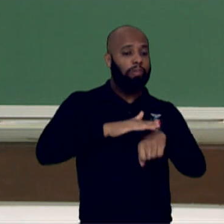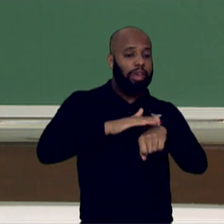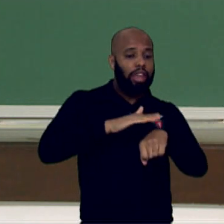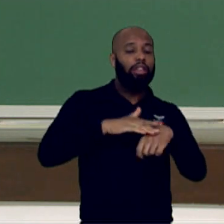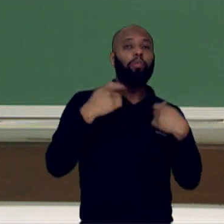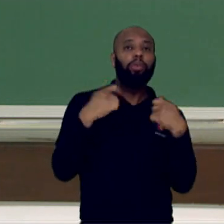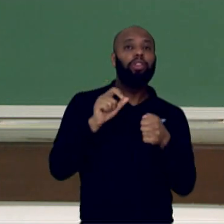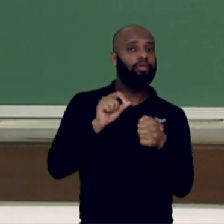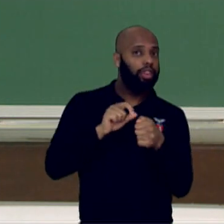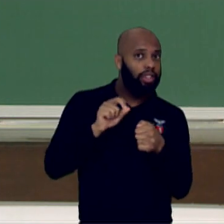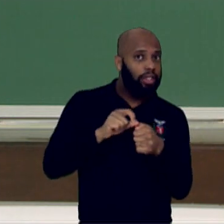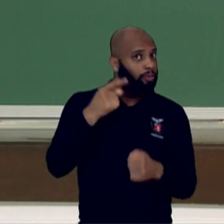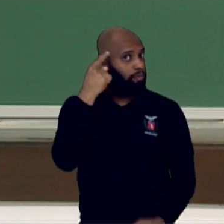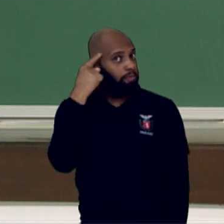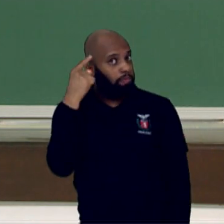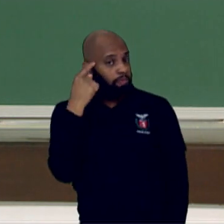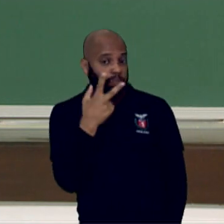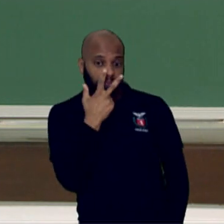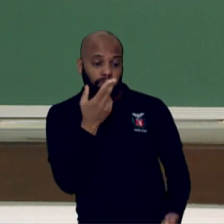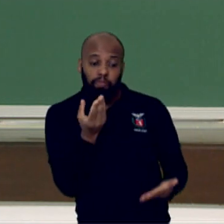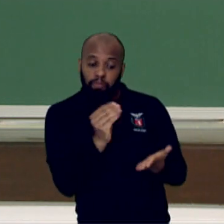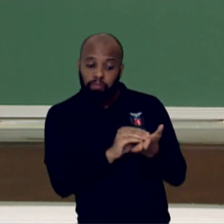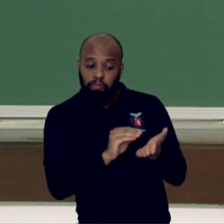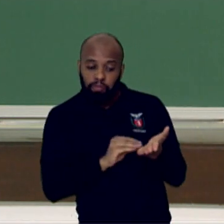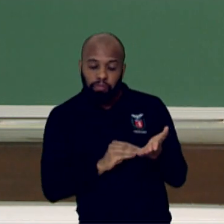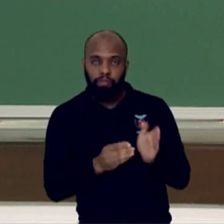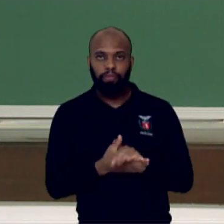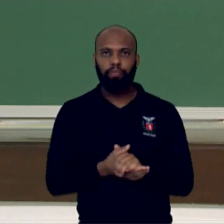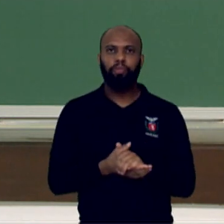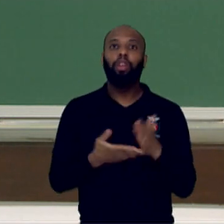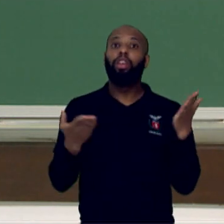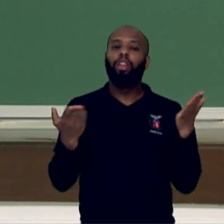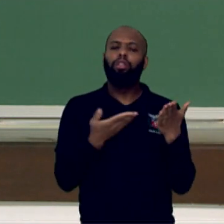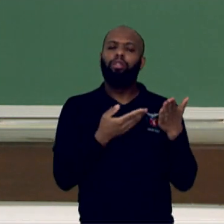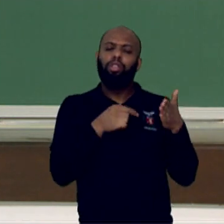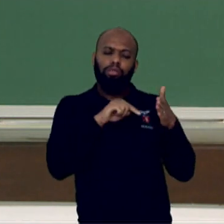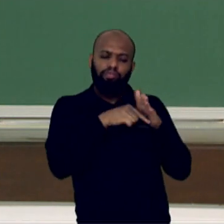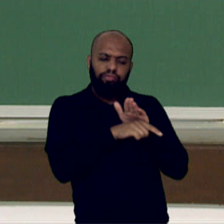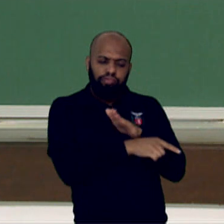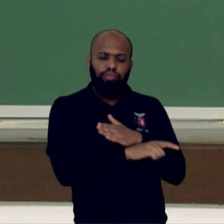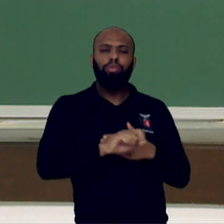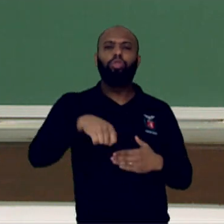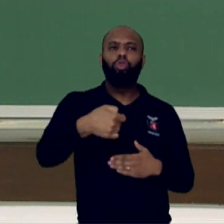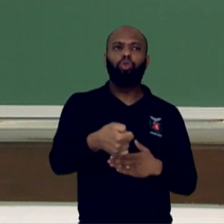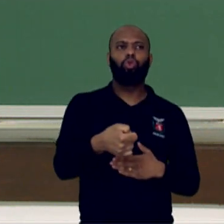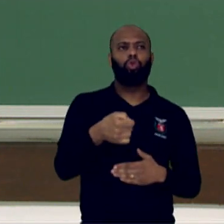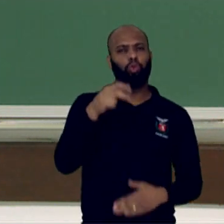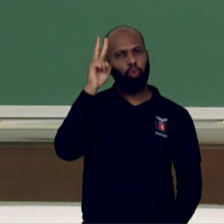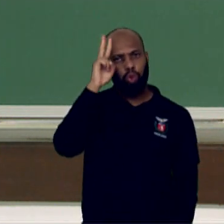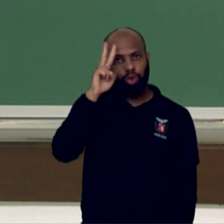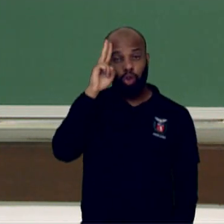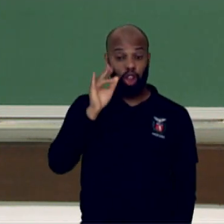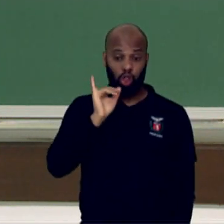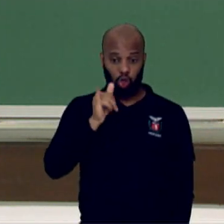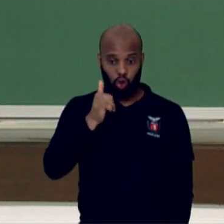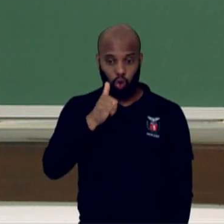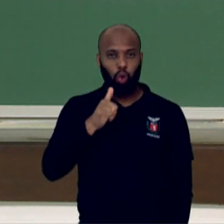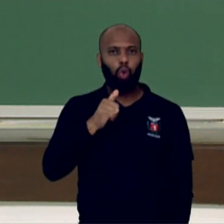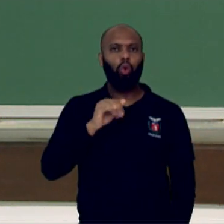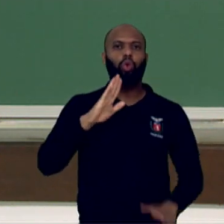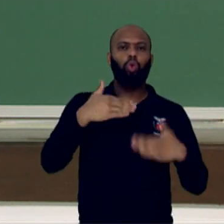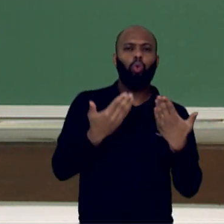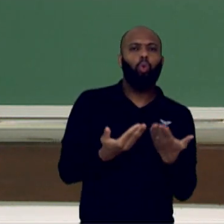acham. E aí, vamos aprofundar, nos aprofundar um pouco, né, sobre a história do conto, sobre o uso